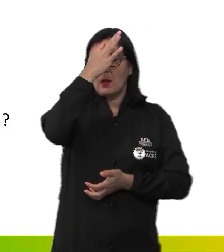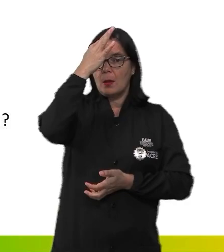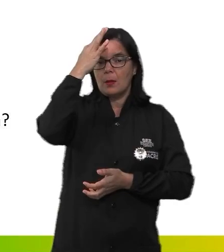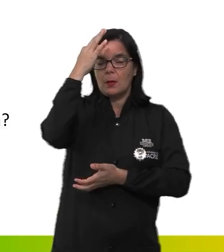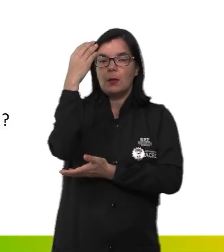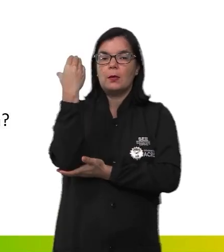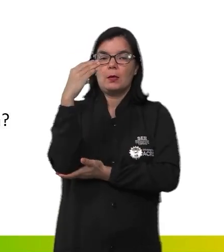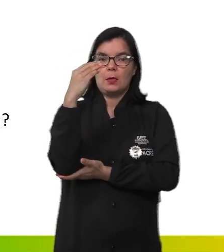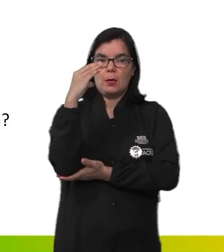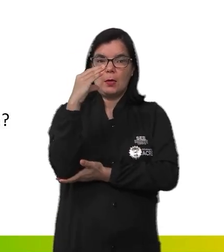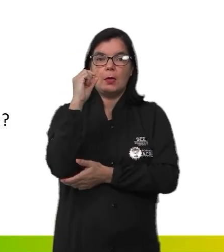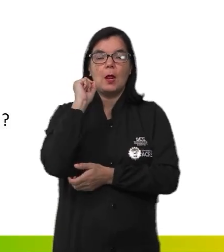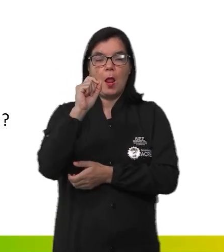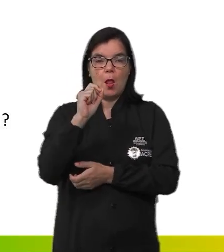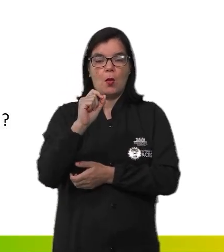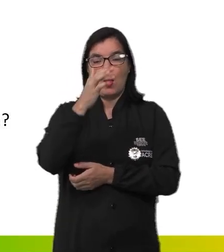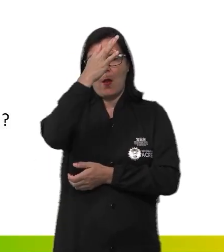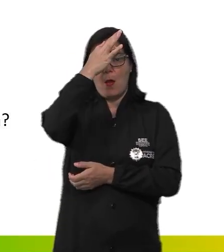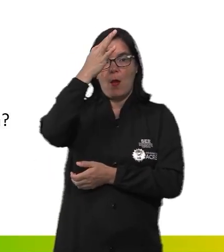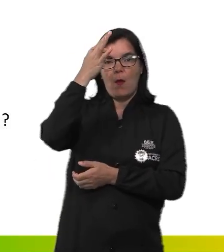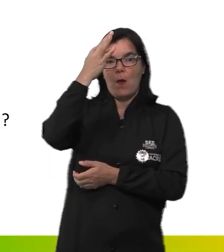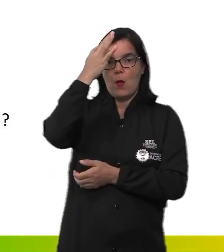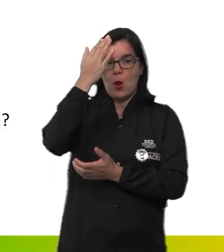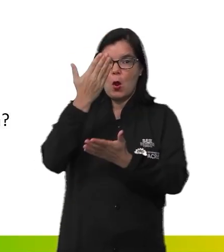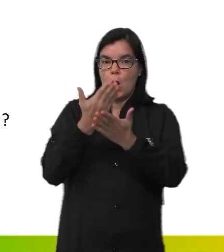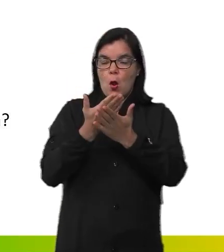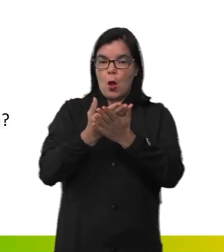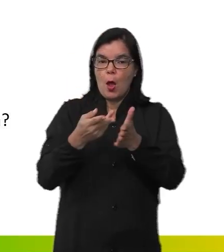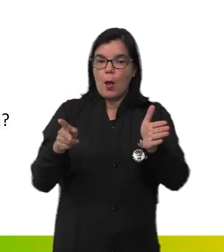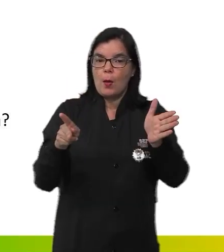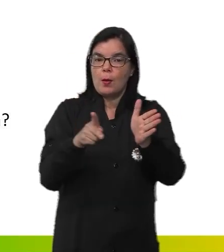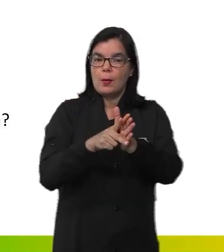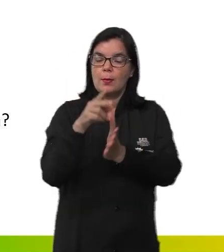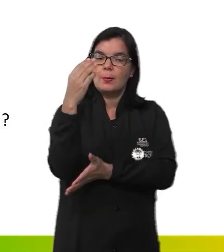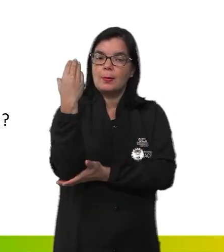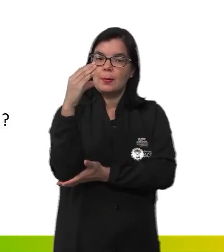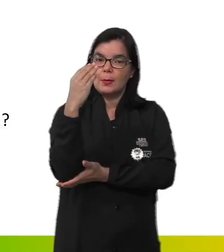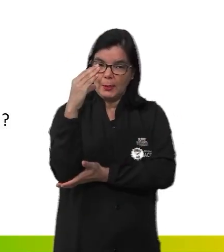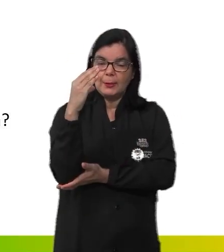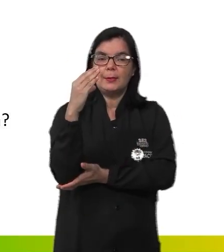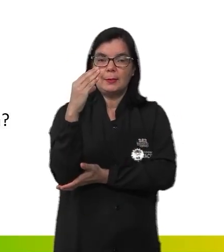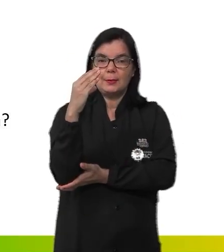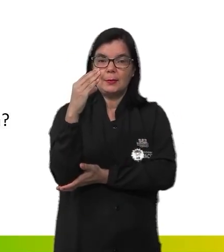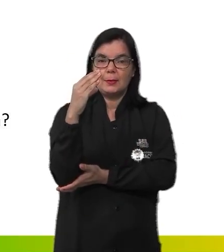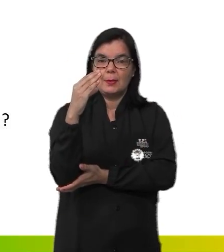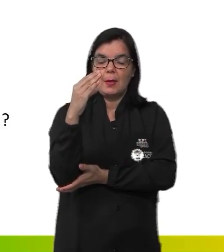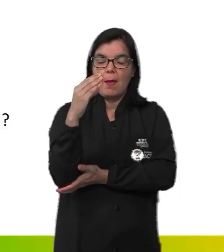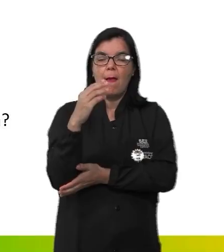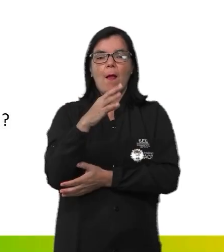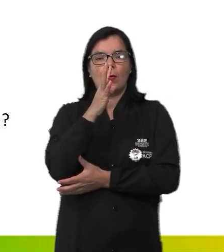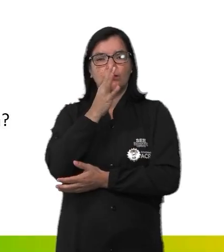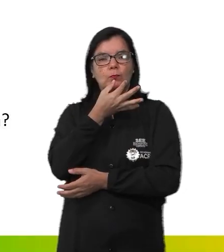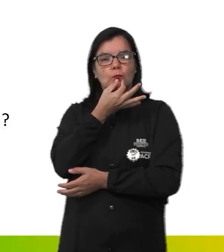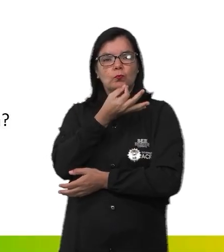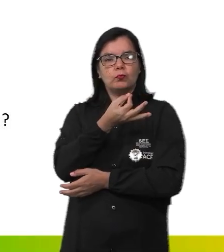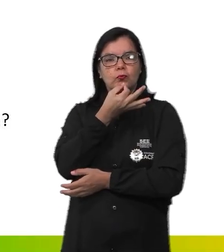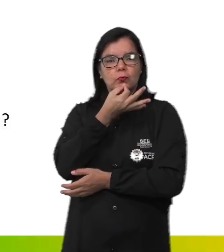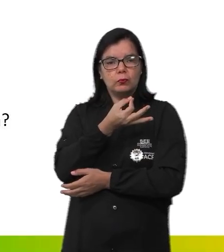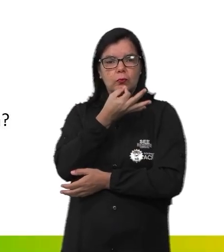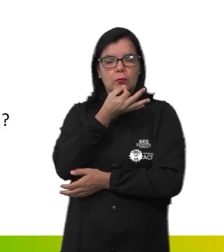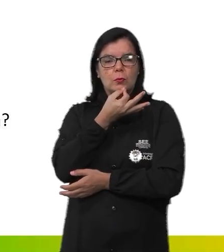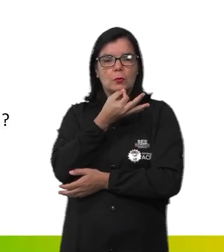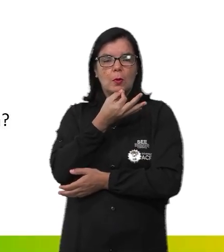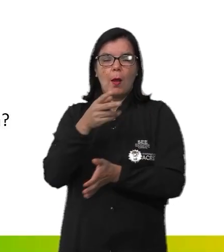filosofia da ciência, pessoal, ela é um ramo da filosofia que estuda a própria ciência. Em outras palavras, ela critica a própria